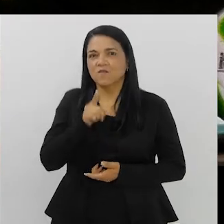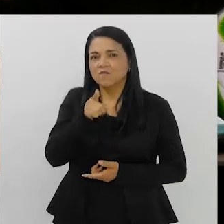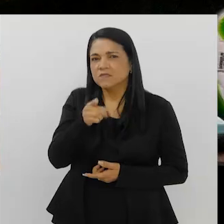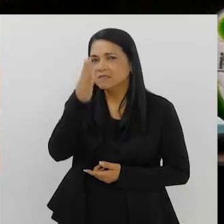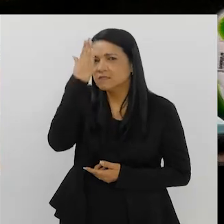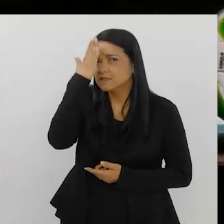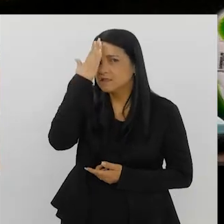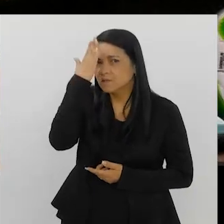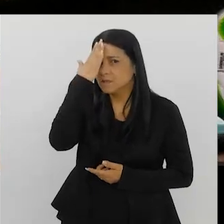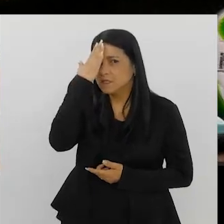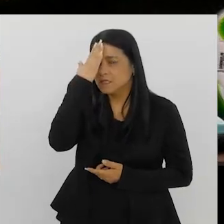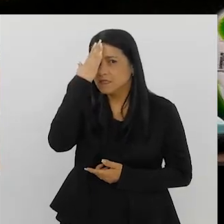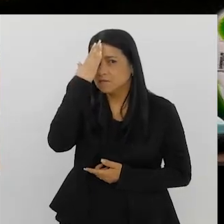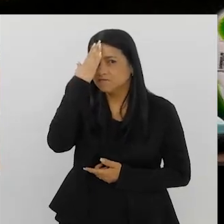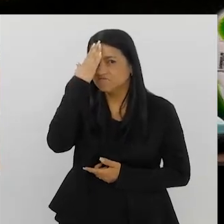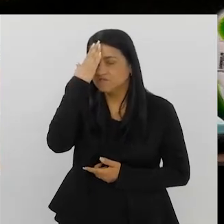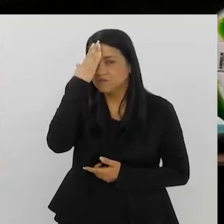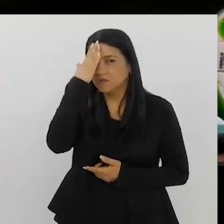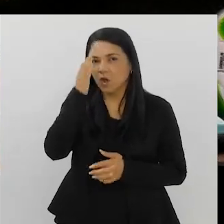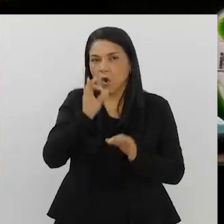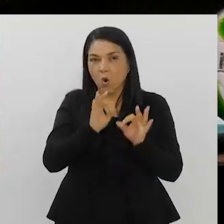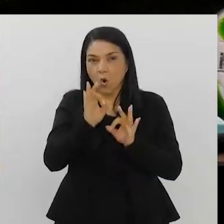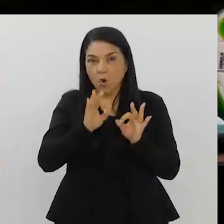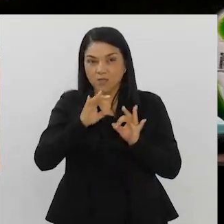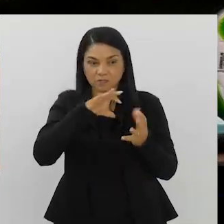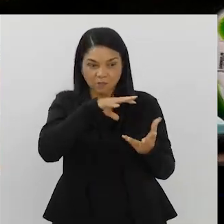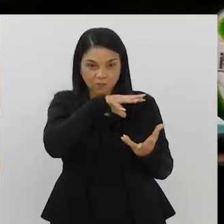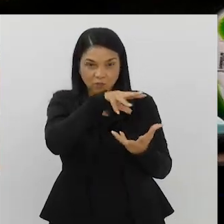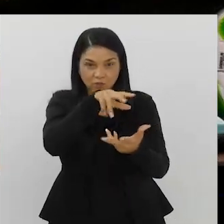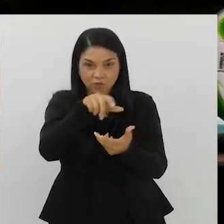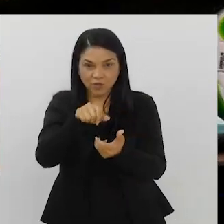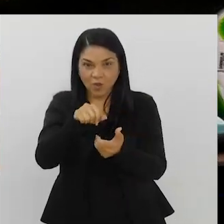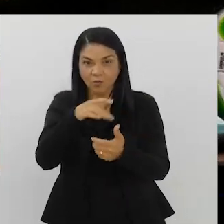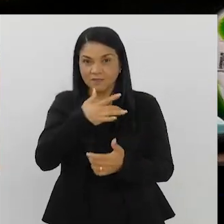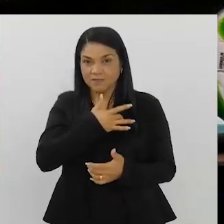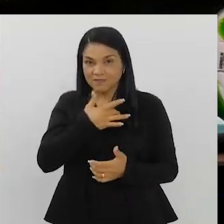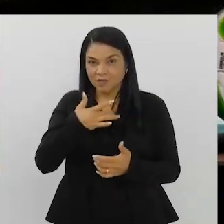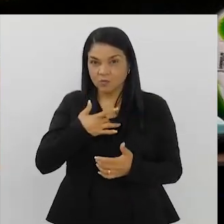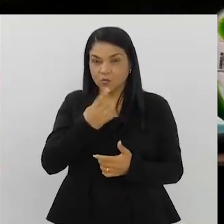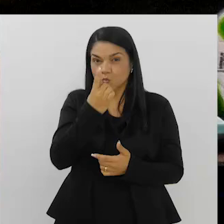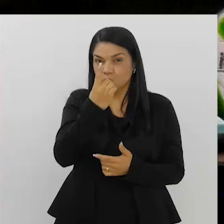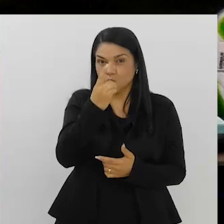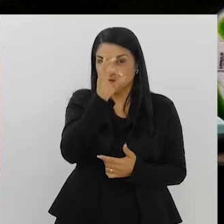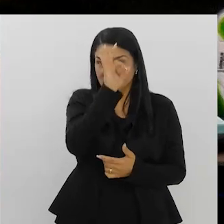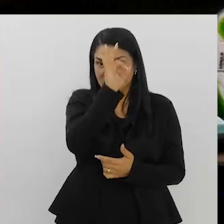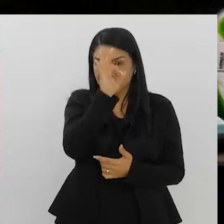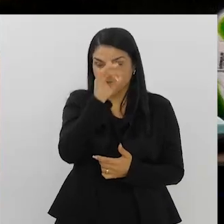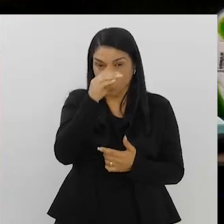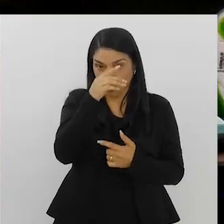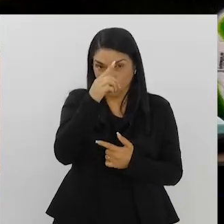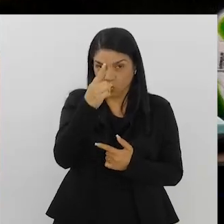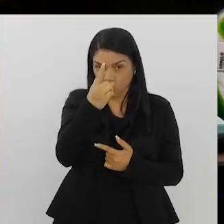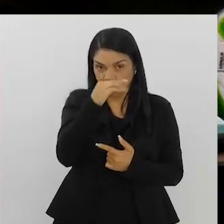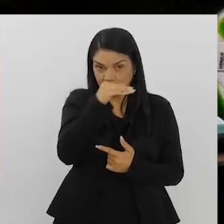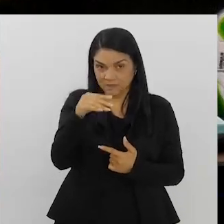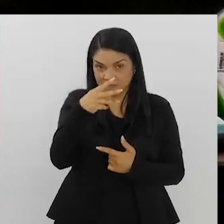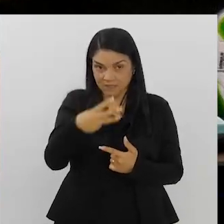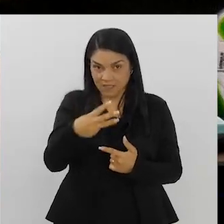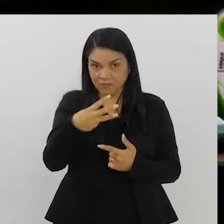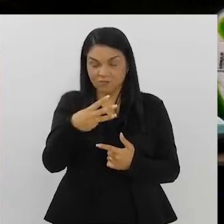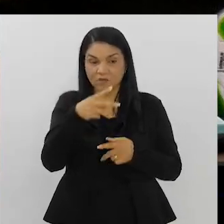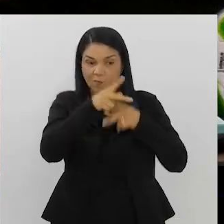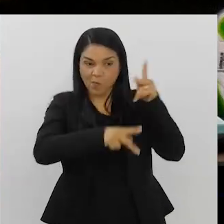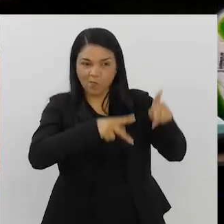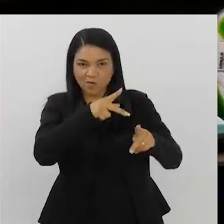sabia que, segundo a Organização Mundial da Saúde, 1/3 da população mundial adulta é fisicamente inativa e o